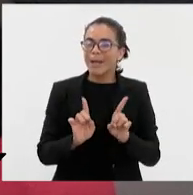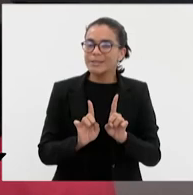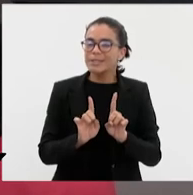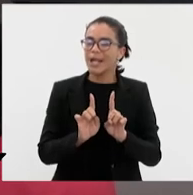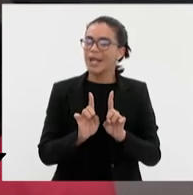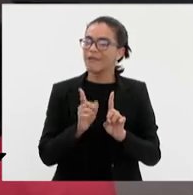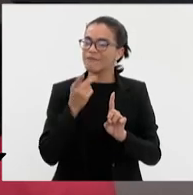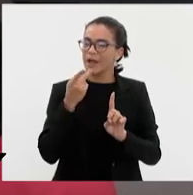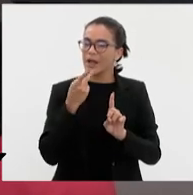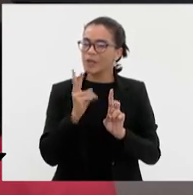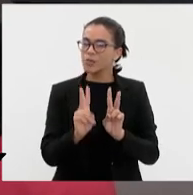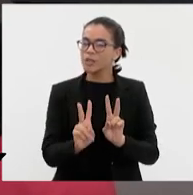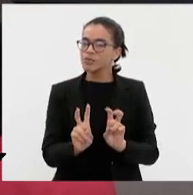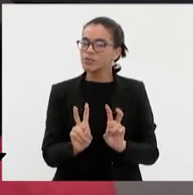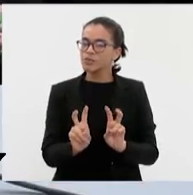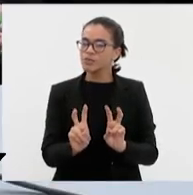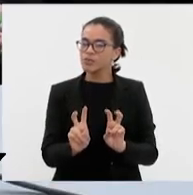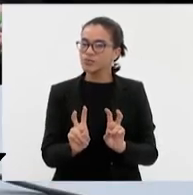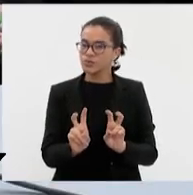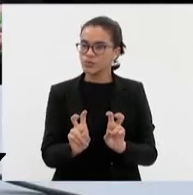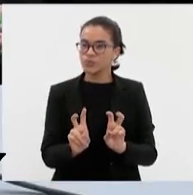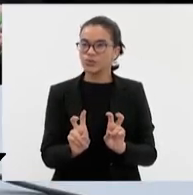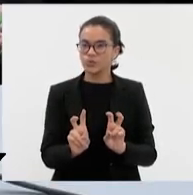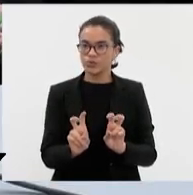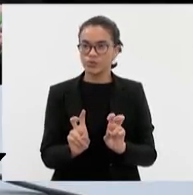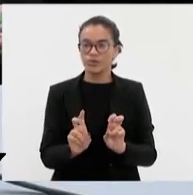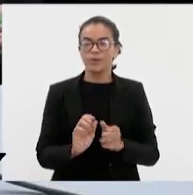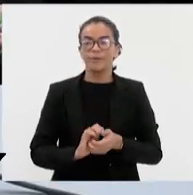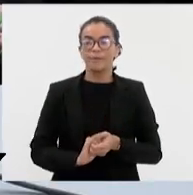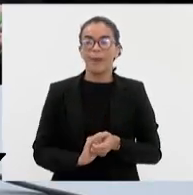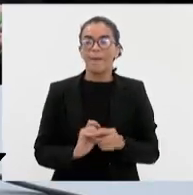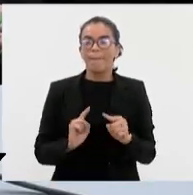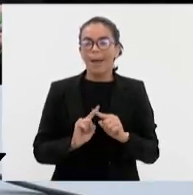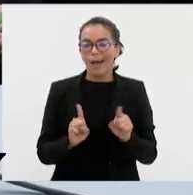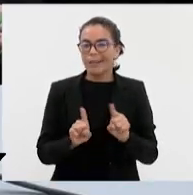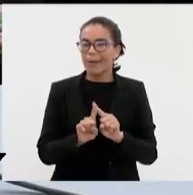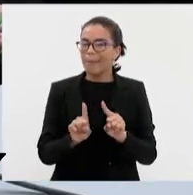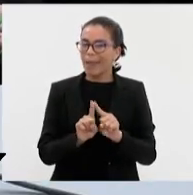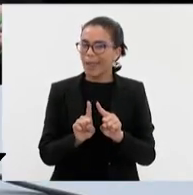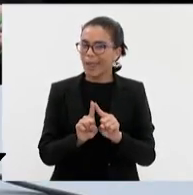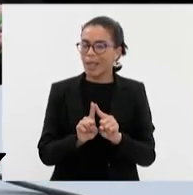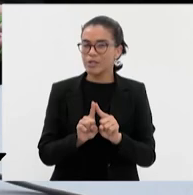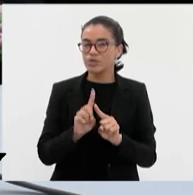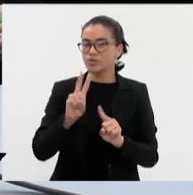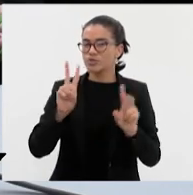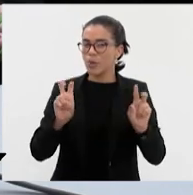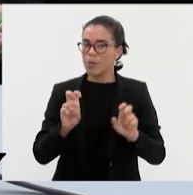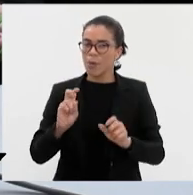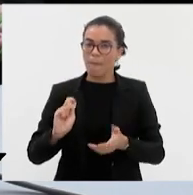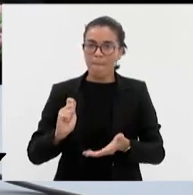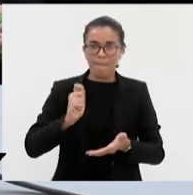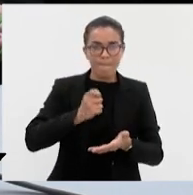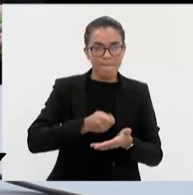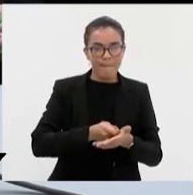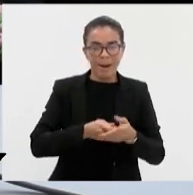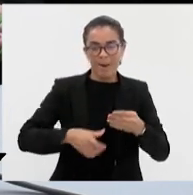questão que é despesa. E também desvirtua o pagamento do RAIS, que ele preponderantemente foi